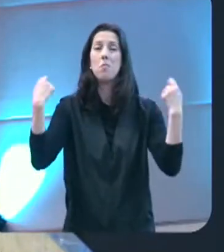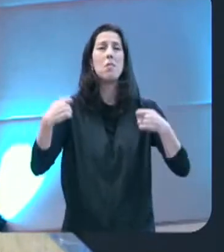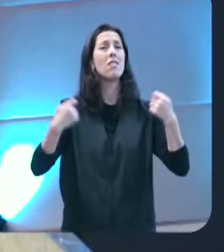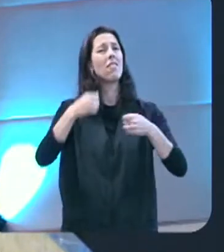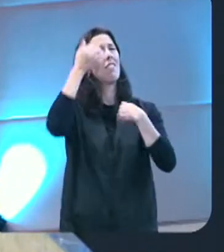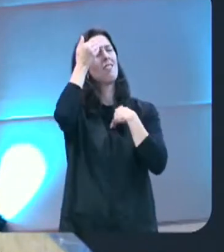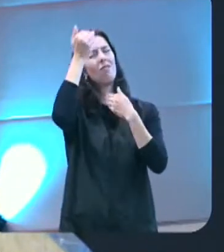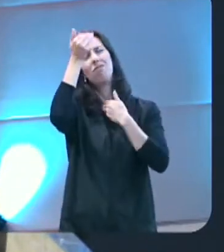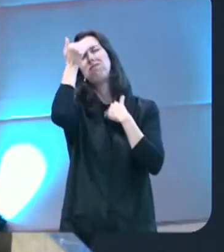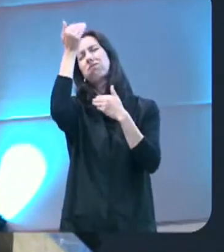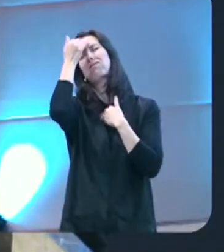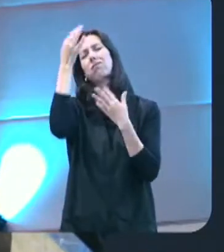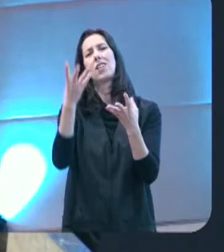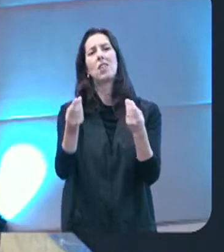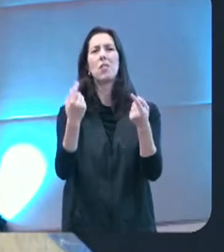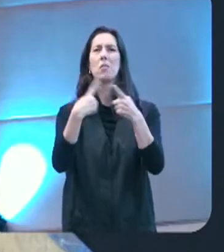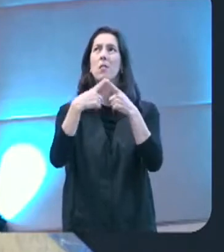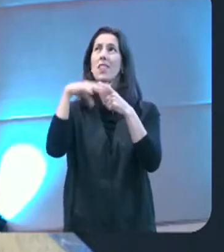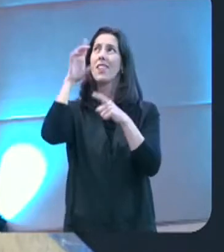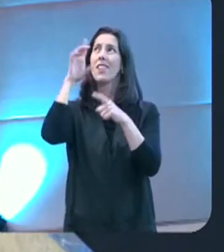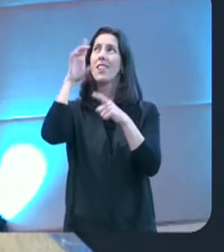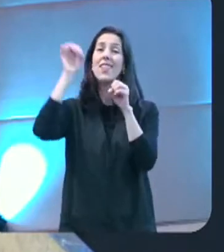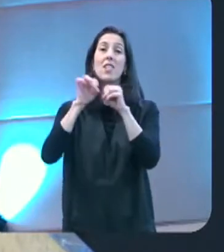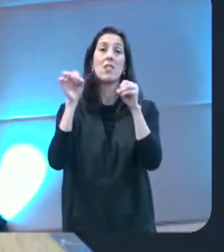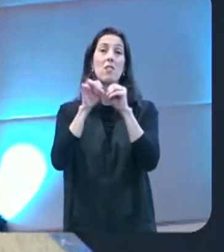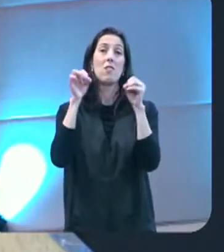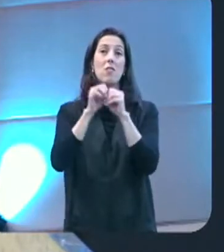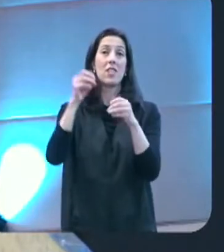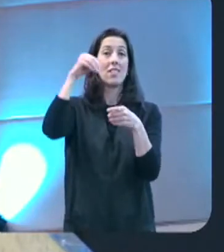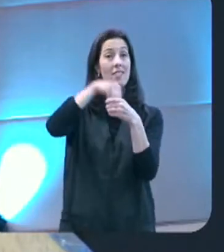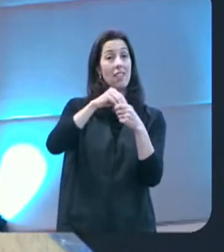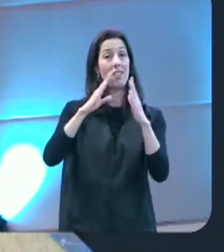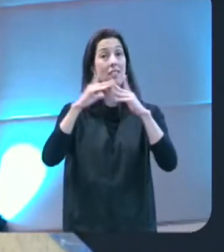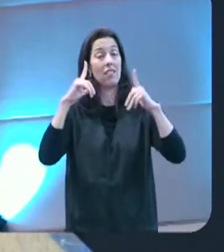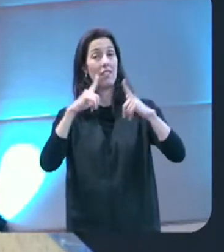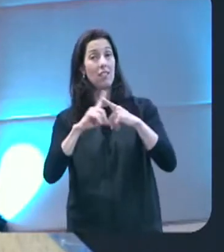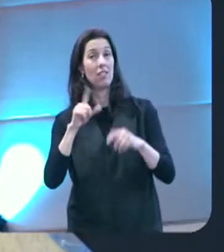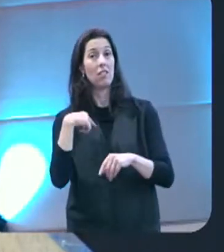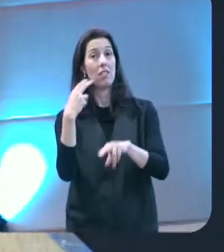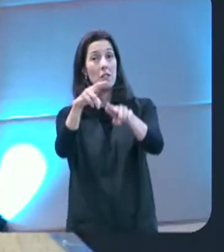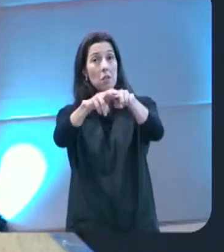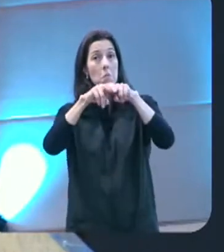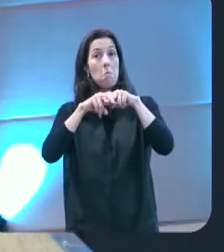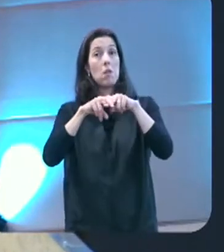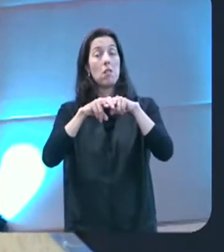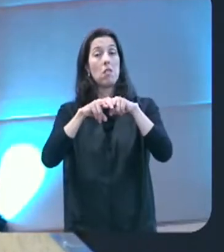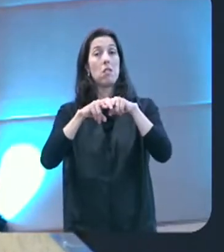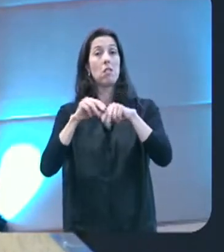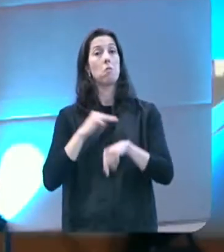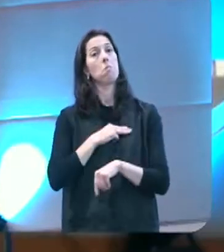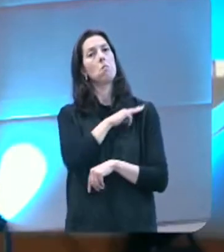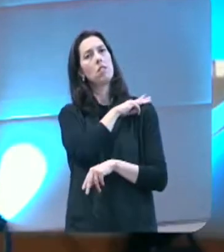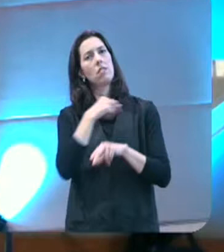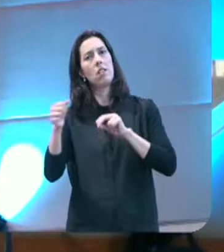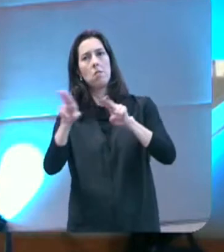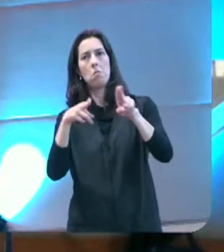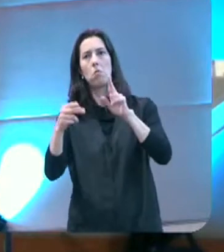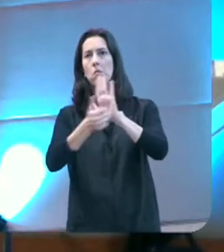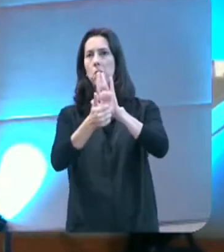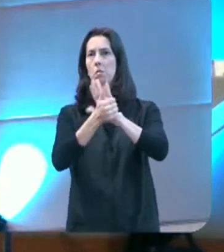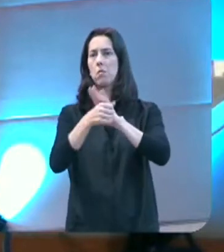muito o que o Senhor tem feito no nosso meio através do ministério da